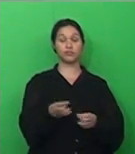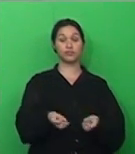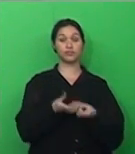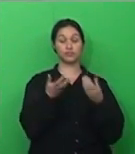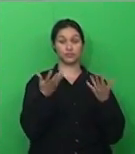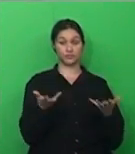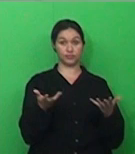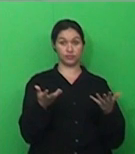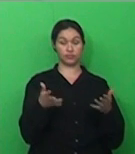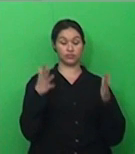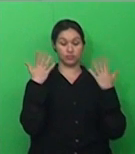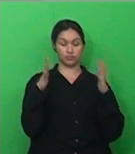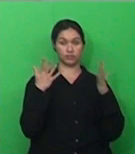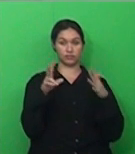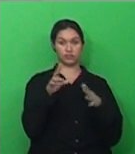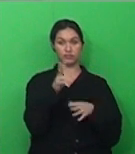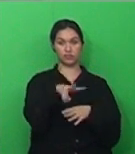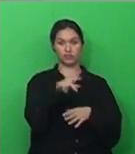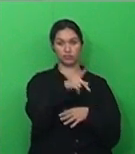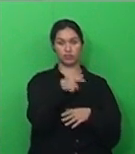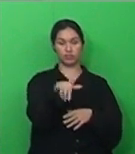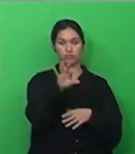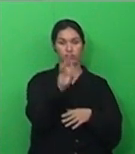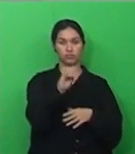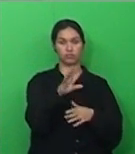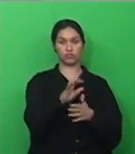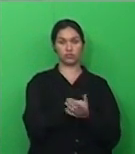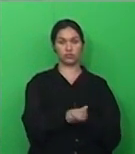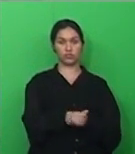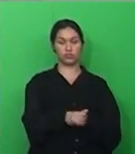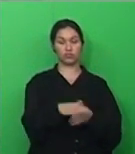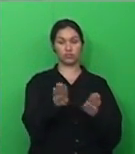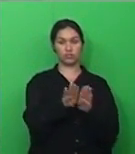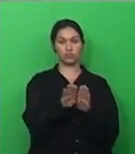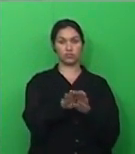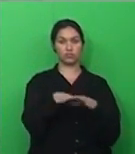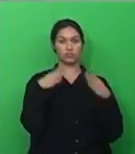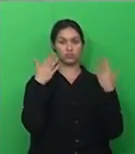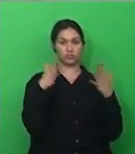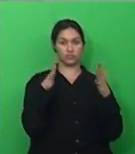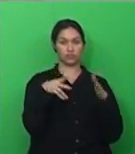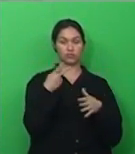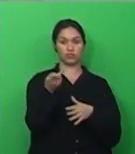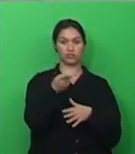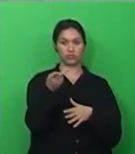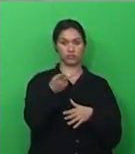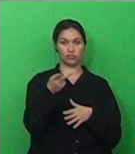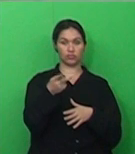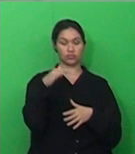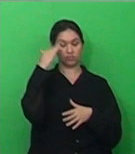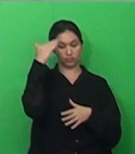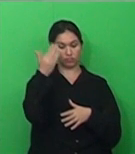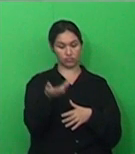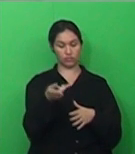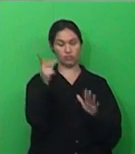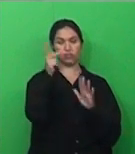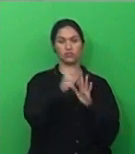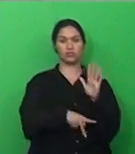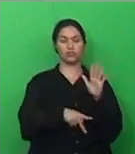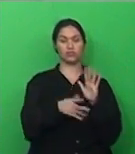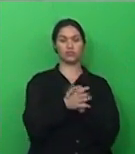eu parabenizo o vereador Zário Casagrande e parabenizo ao Reveraldo e Ionara por esse projeto, né,